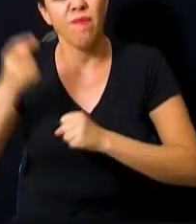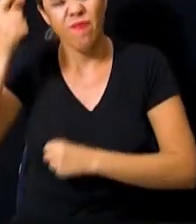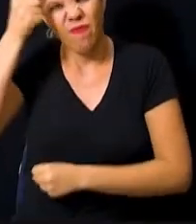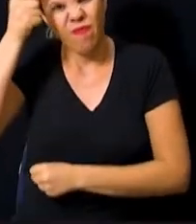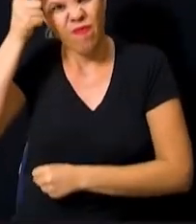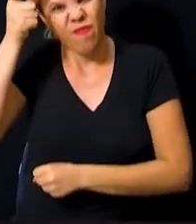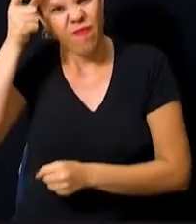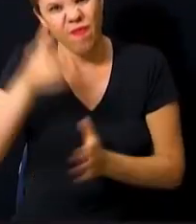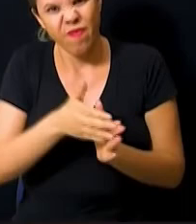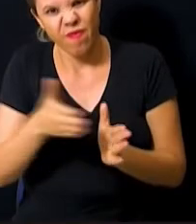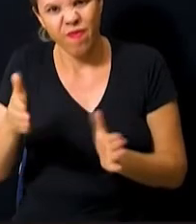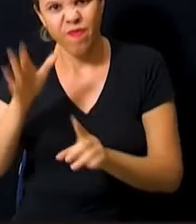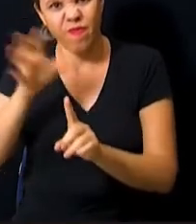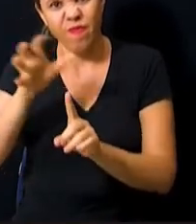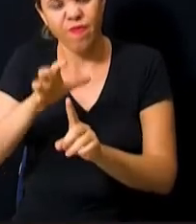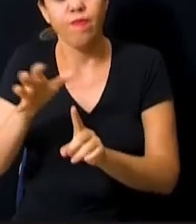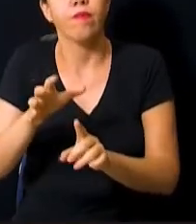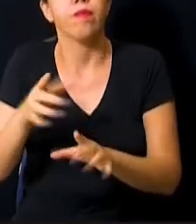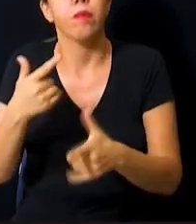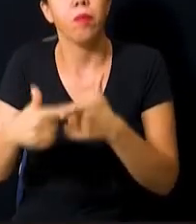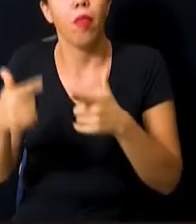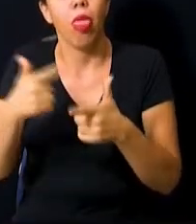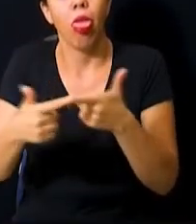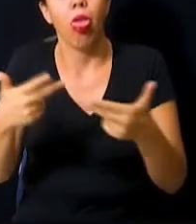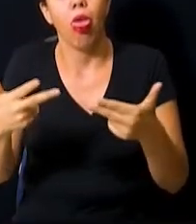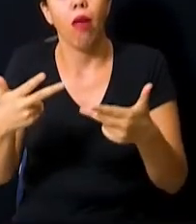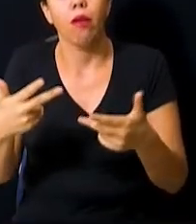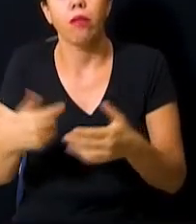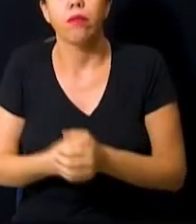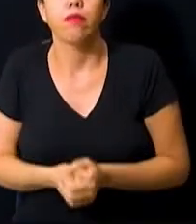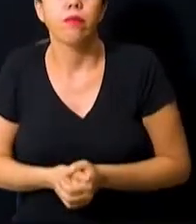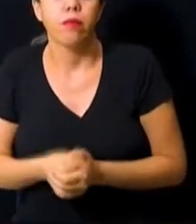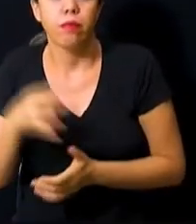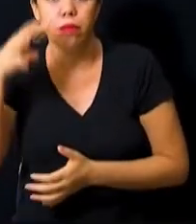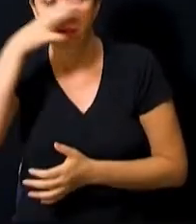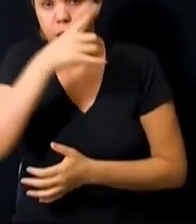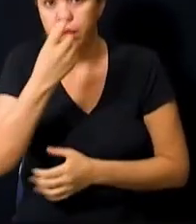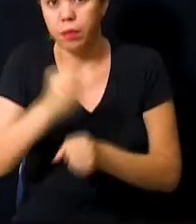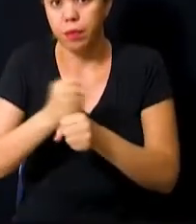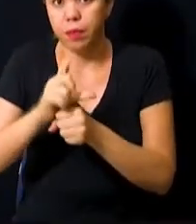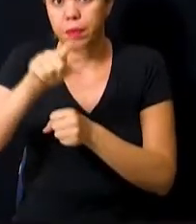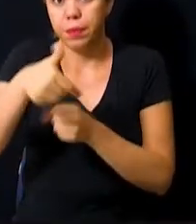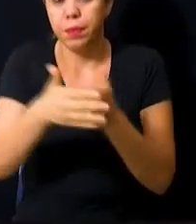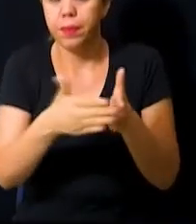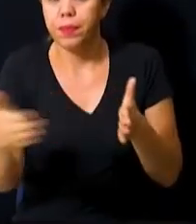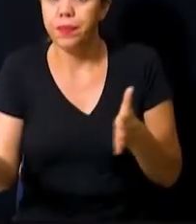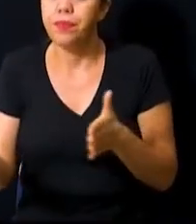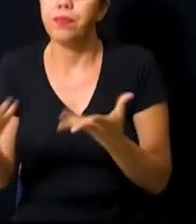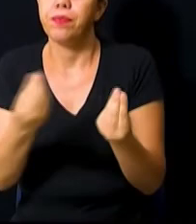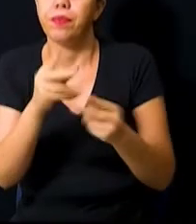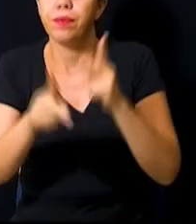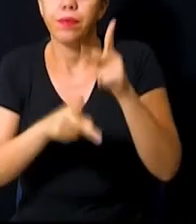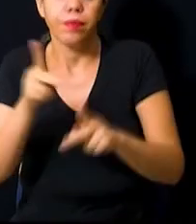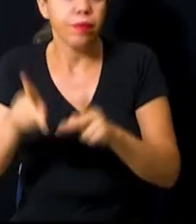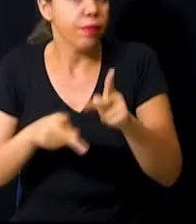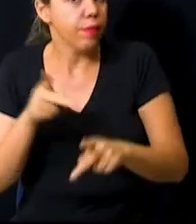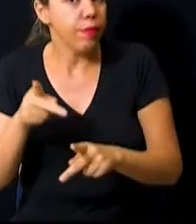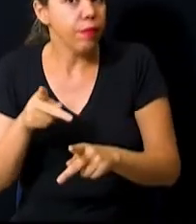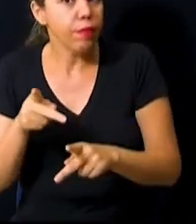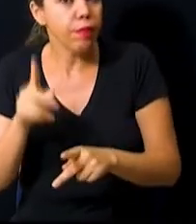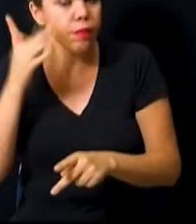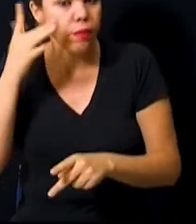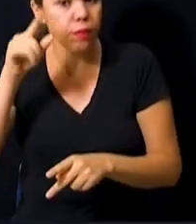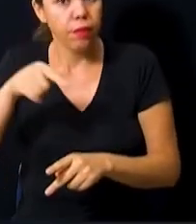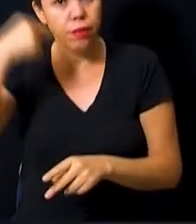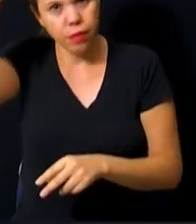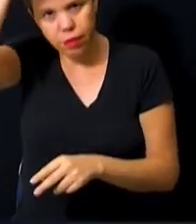demônio durante um exorcismo, ele cometeu um grave sacrilégio. 18 anos se passaram e muitas pessoas o